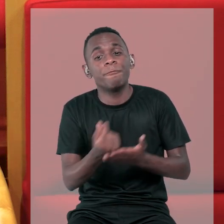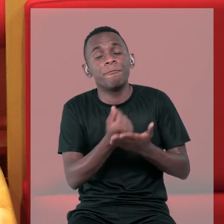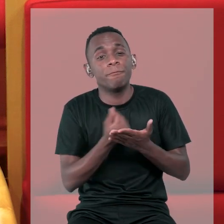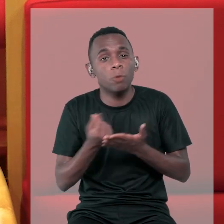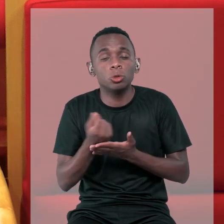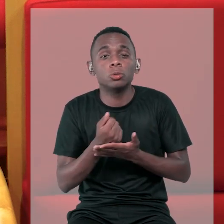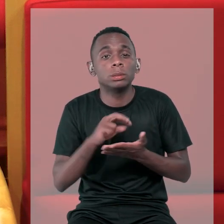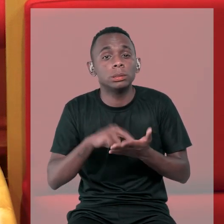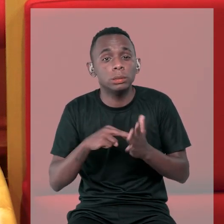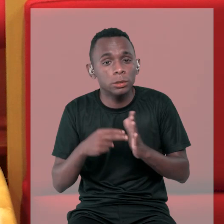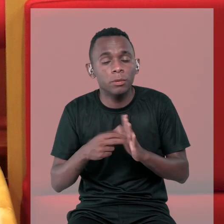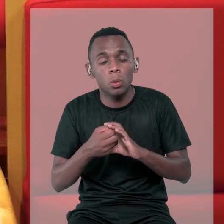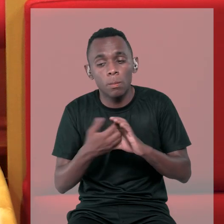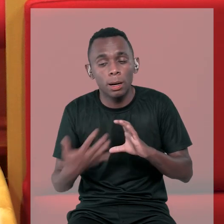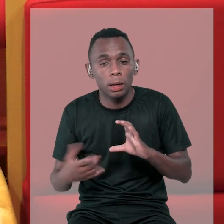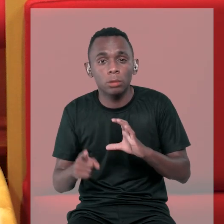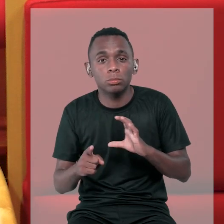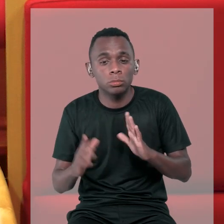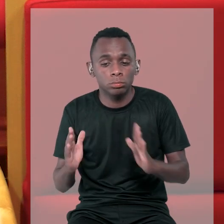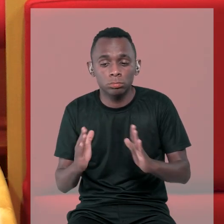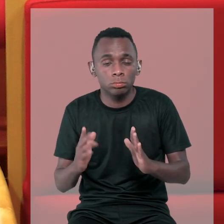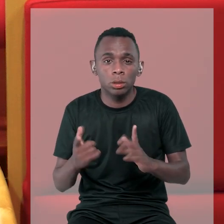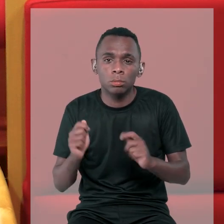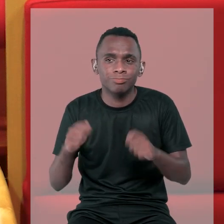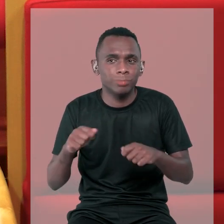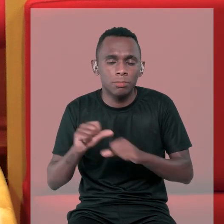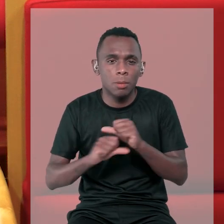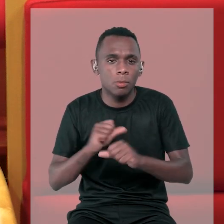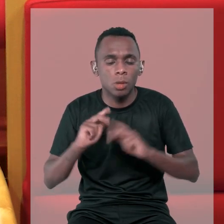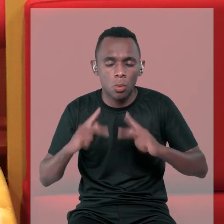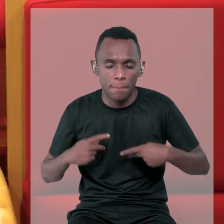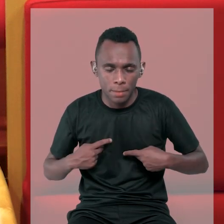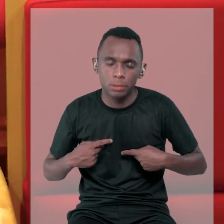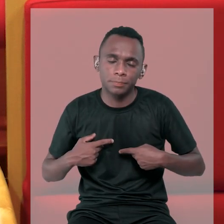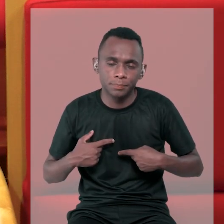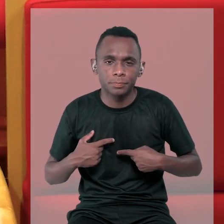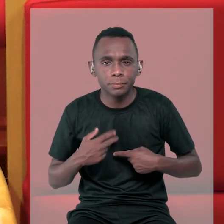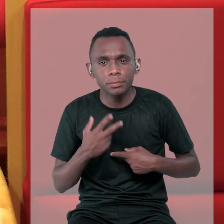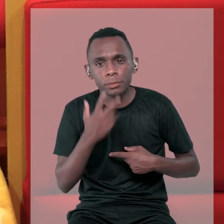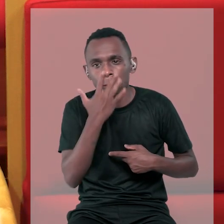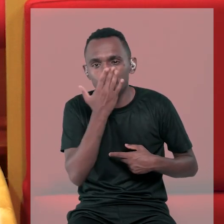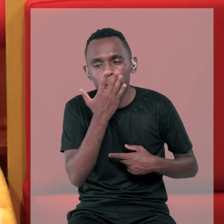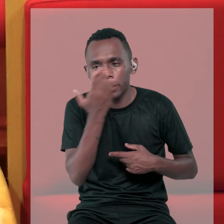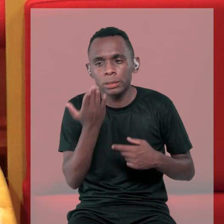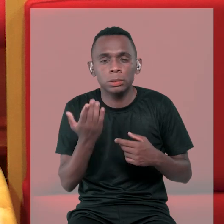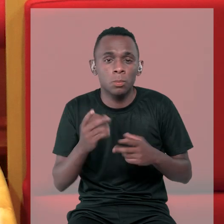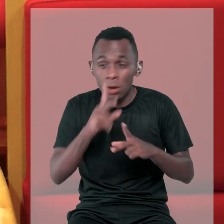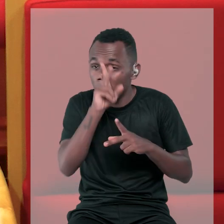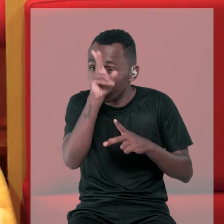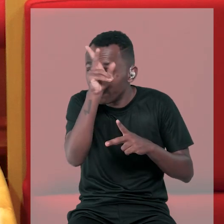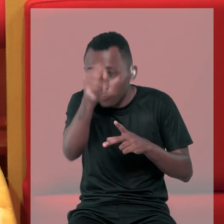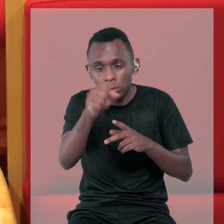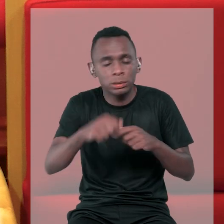característica incontornável da condição humana, quase que uma força indomada, digamos assim, que a ciência